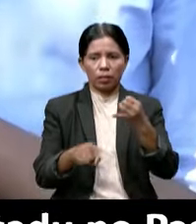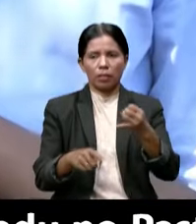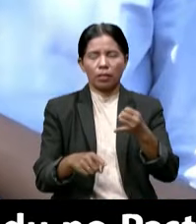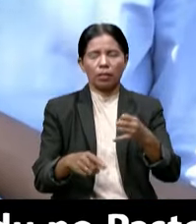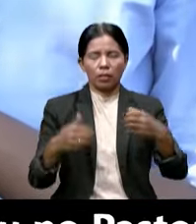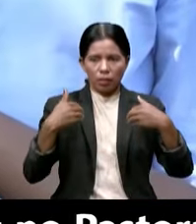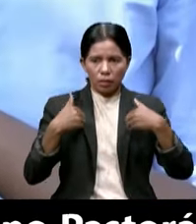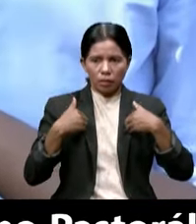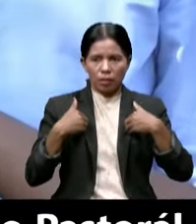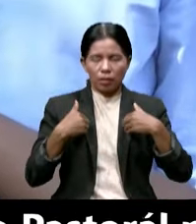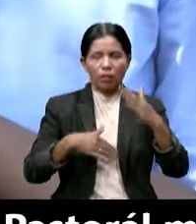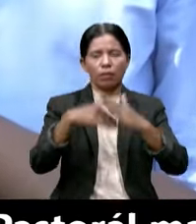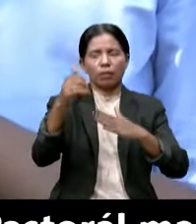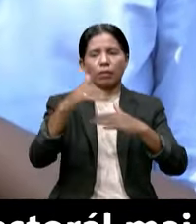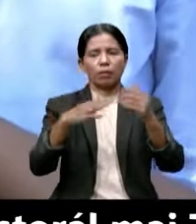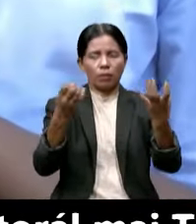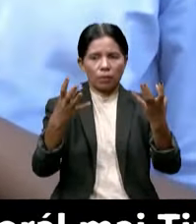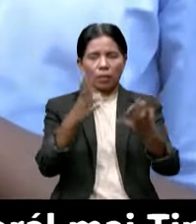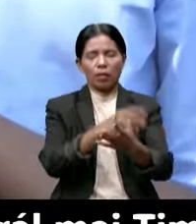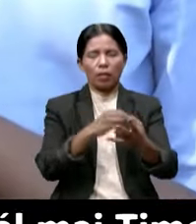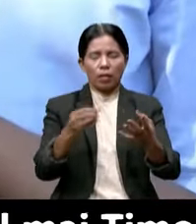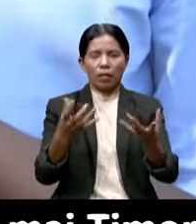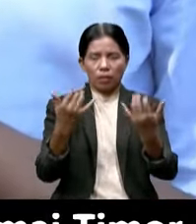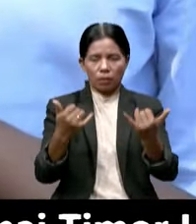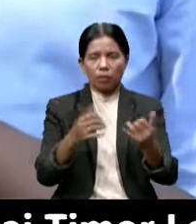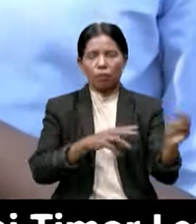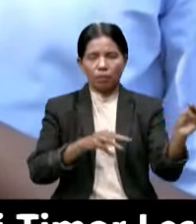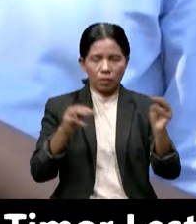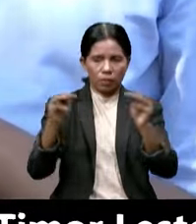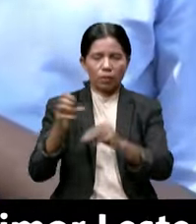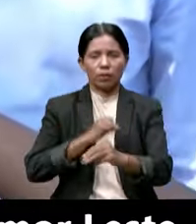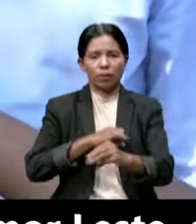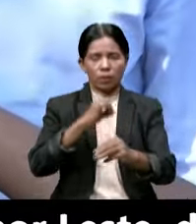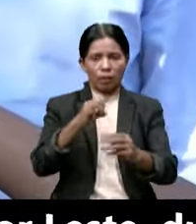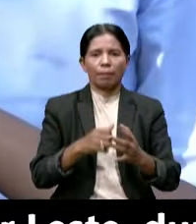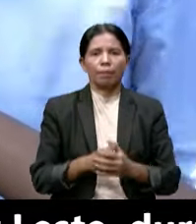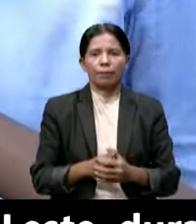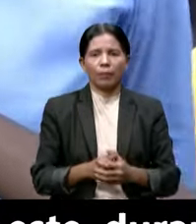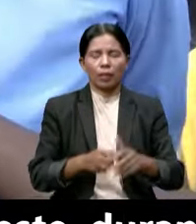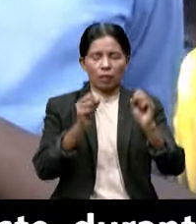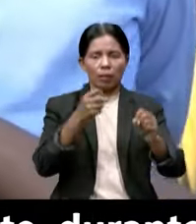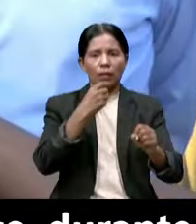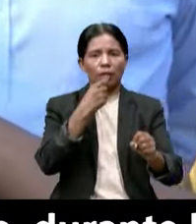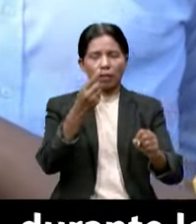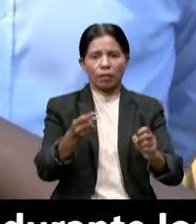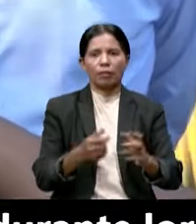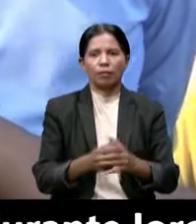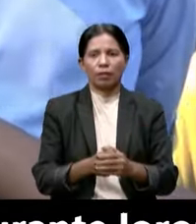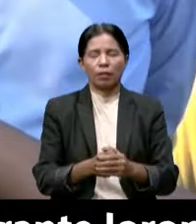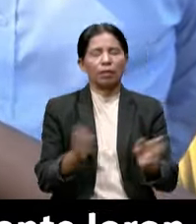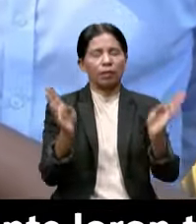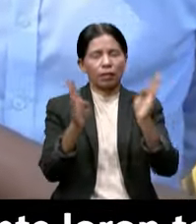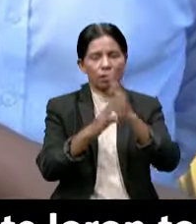ia infraestruturas barak ke mo suona ia suai. Ida nef, bele biham, bele